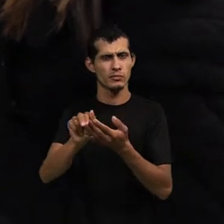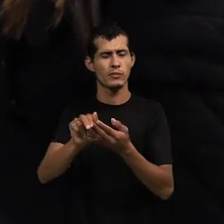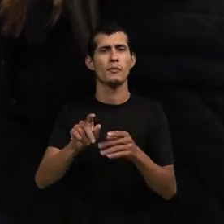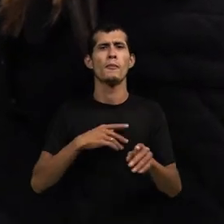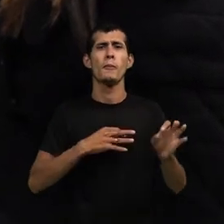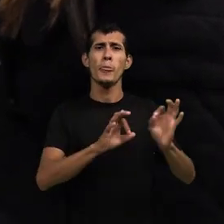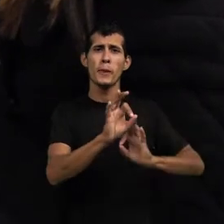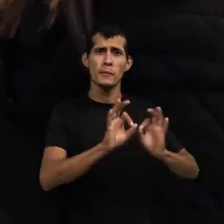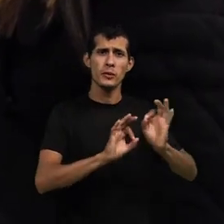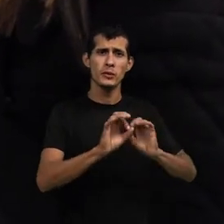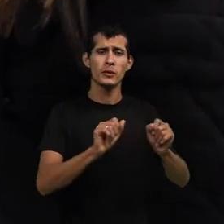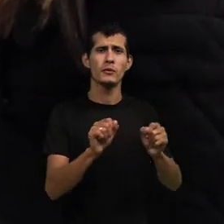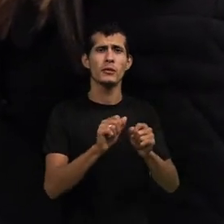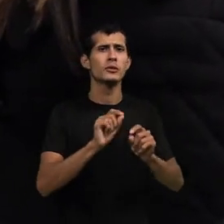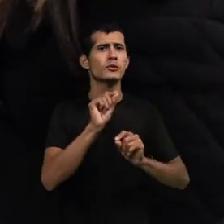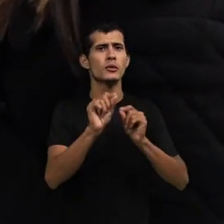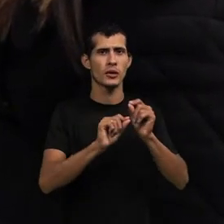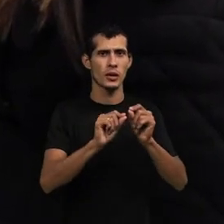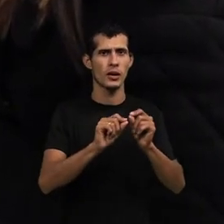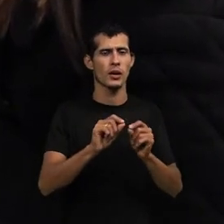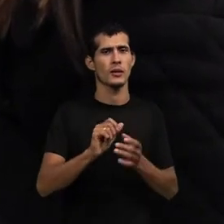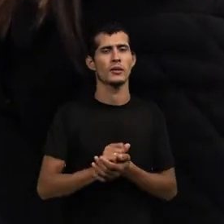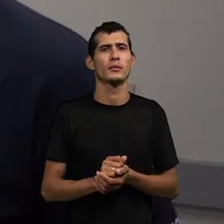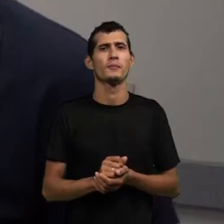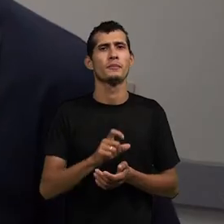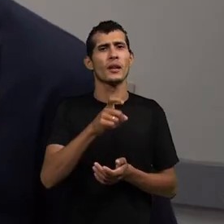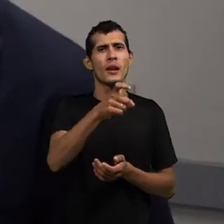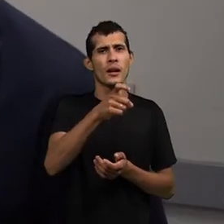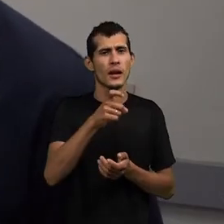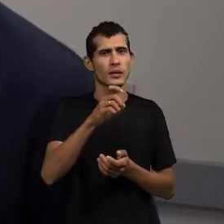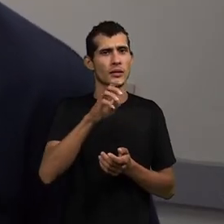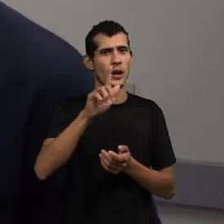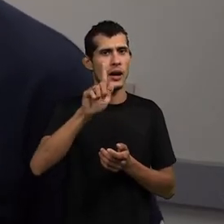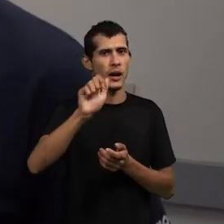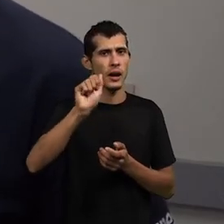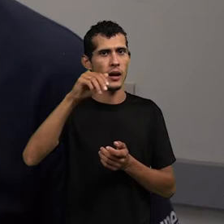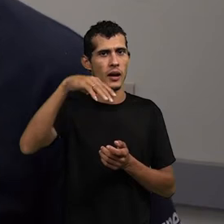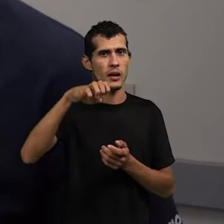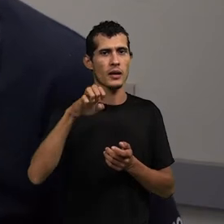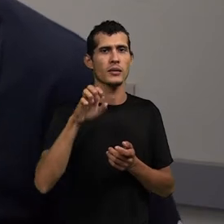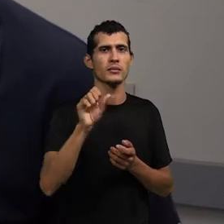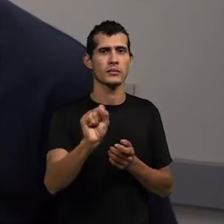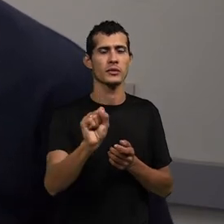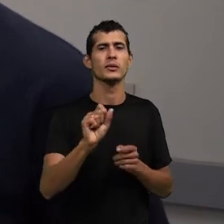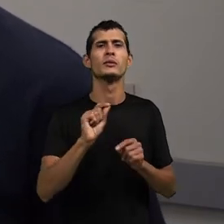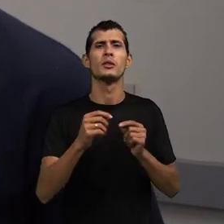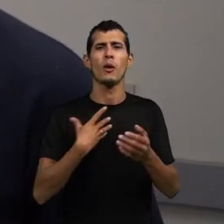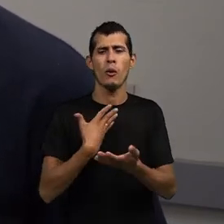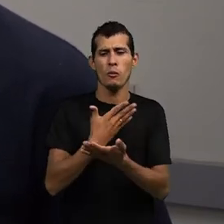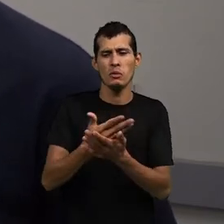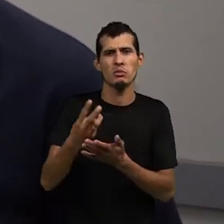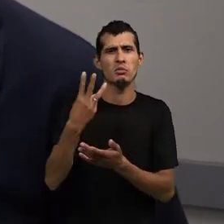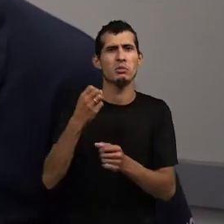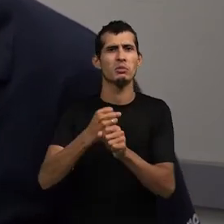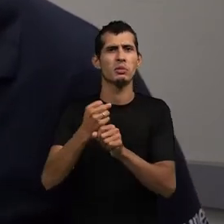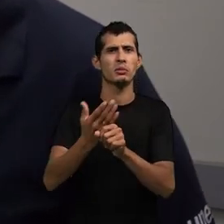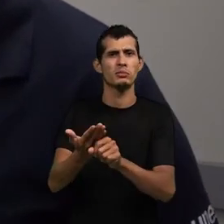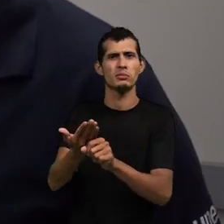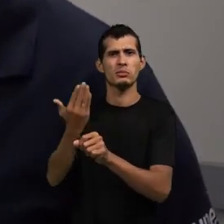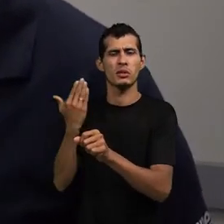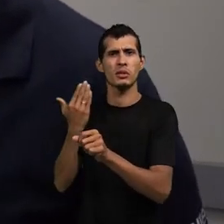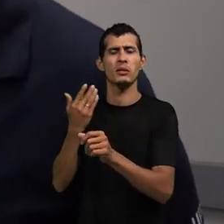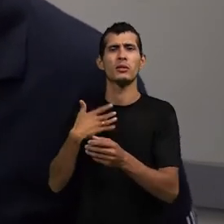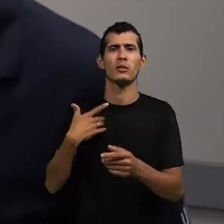dos projetos desenvolvidos pelo GEPTAMA é o Exer Games. O Exer Games, ele começou há 3 anos atrás, quando a